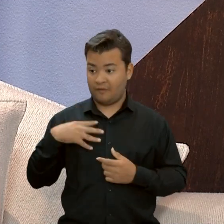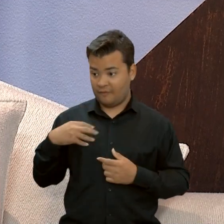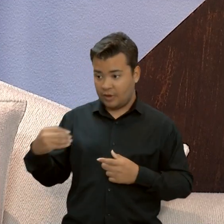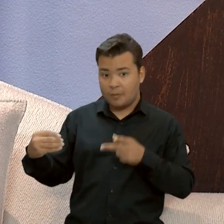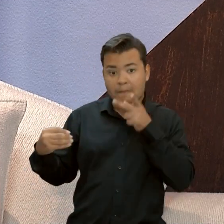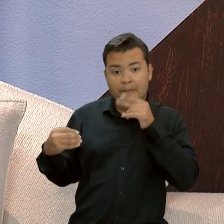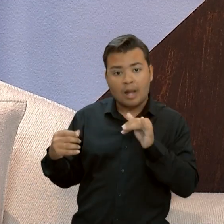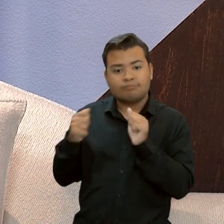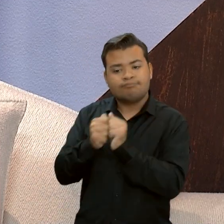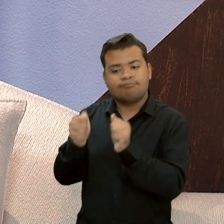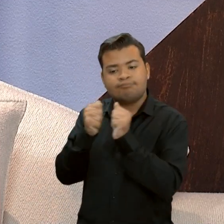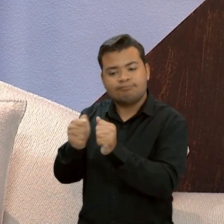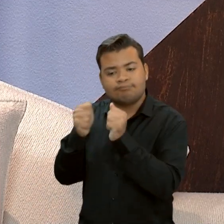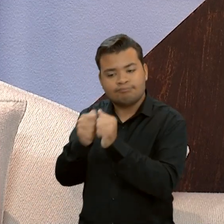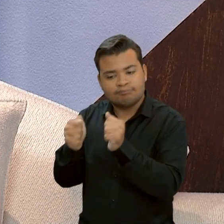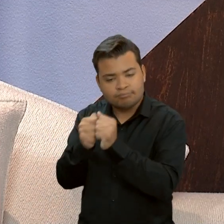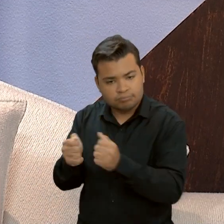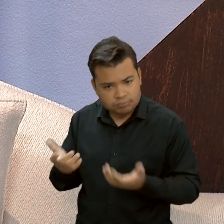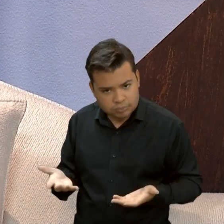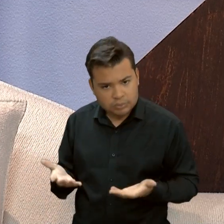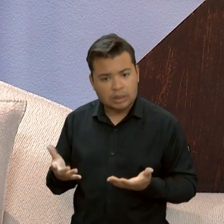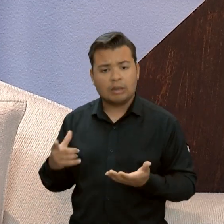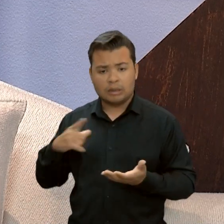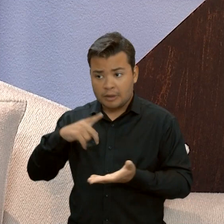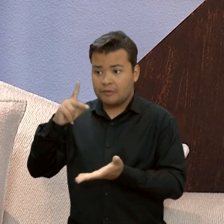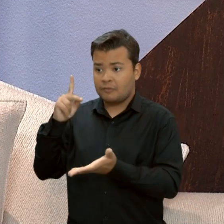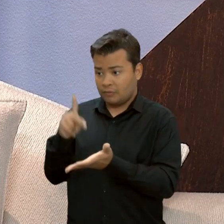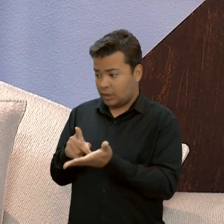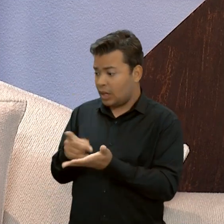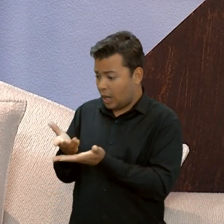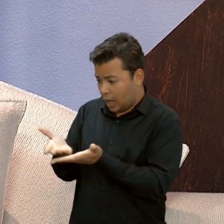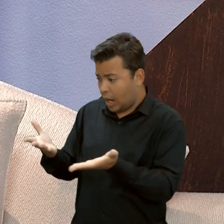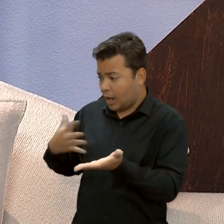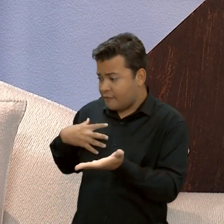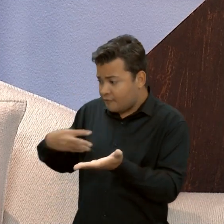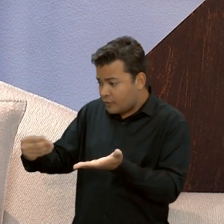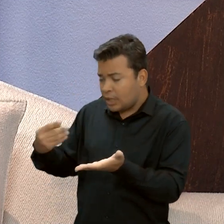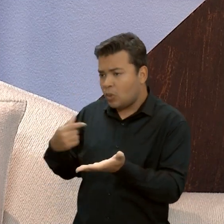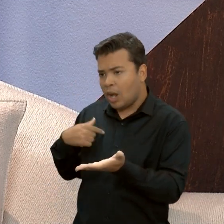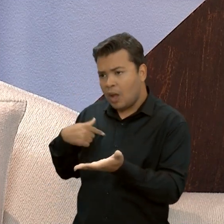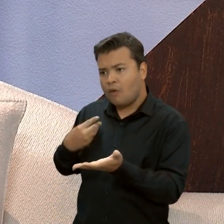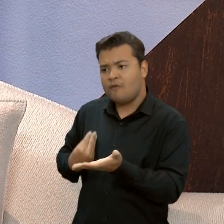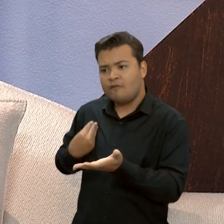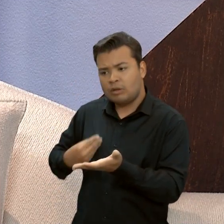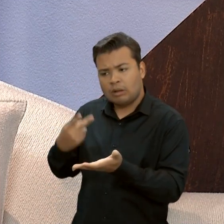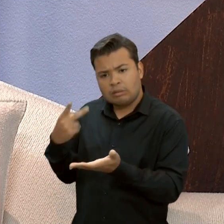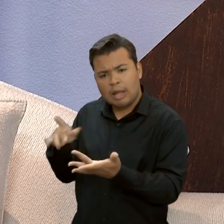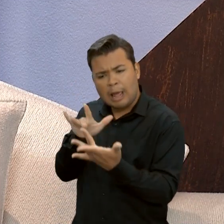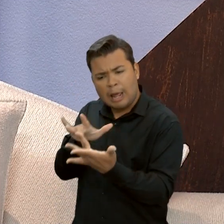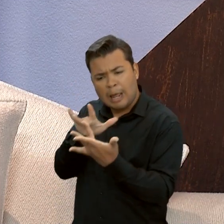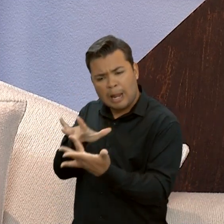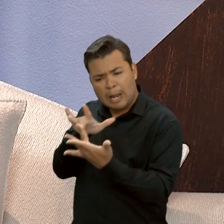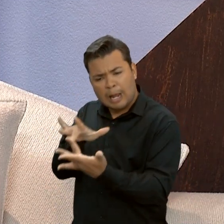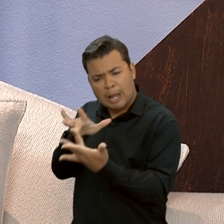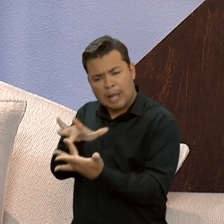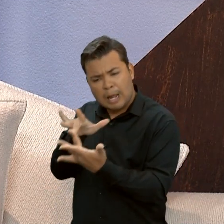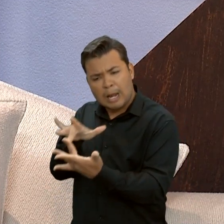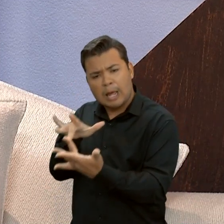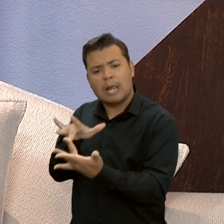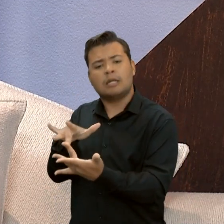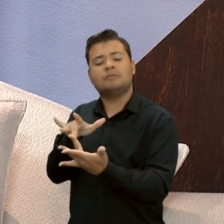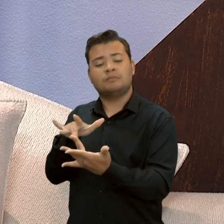elemento da participação efetiva na vida dessas crianças, com uma